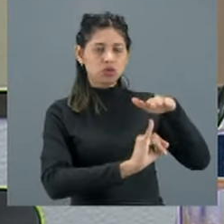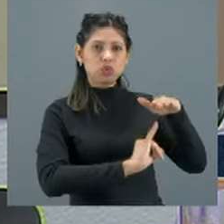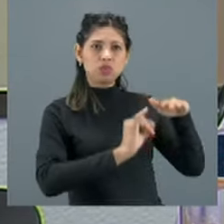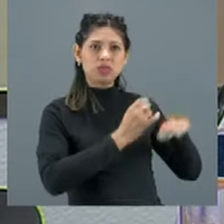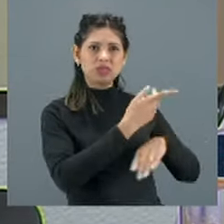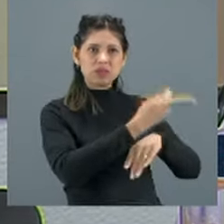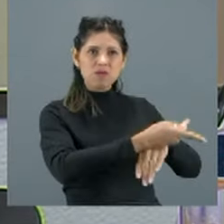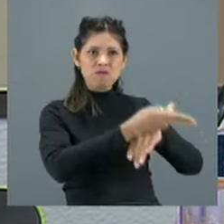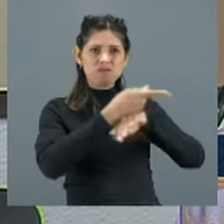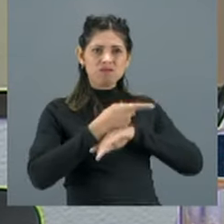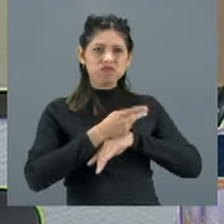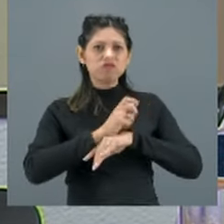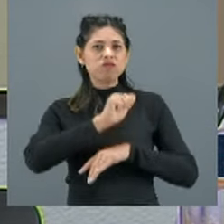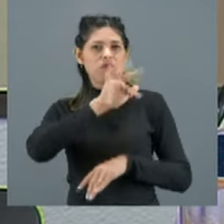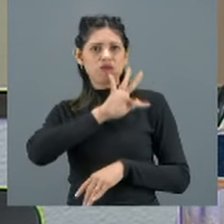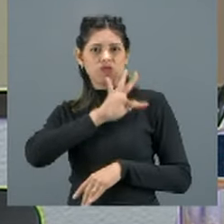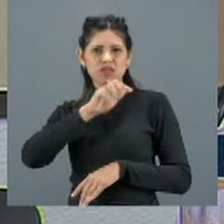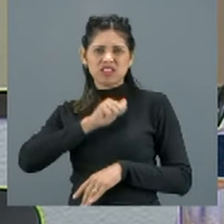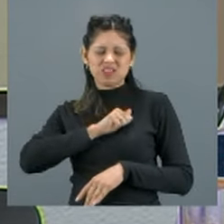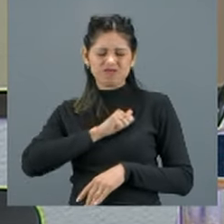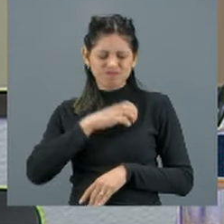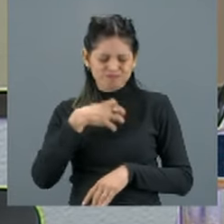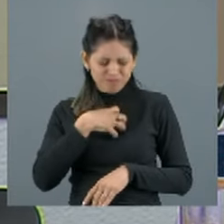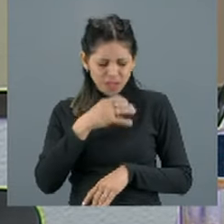Isso é muito triste.